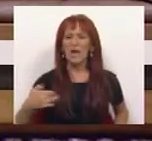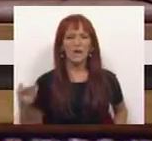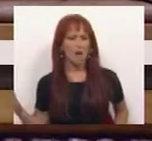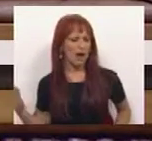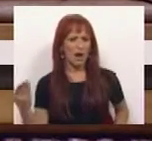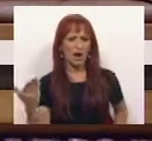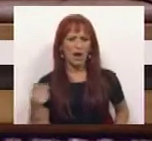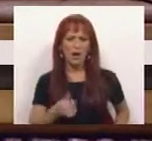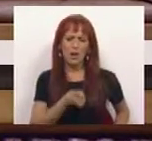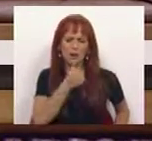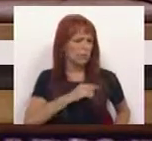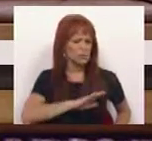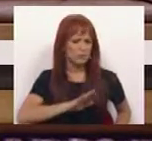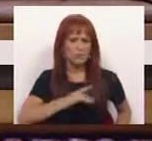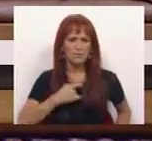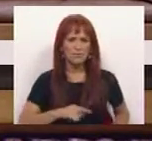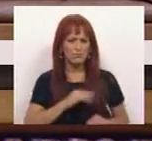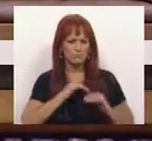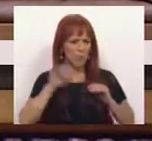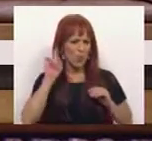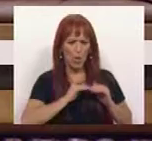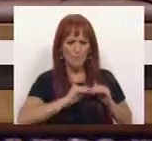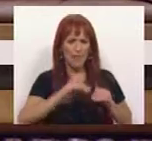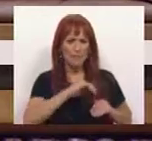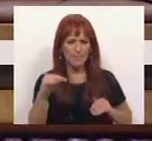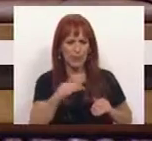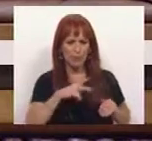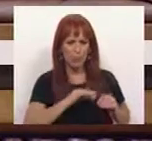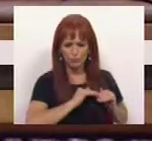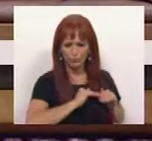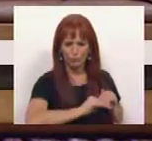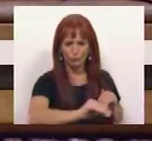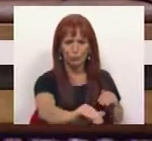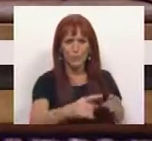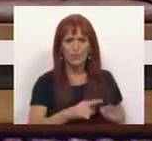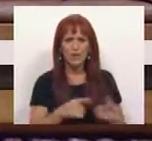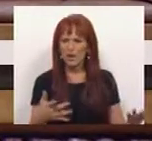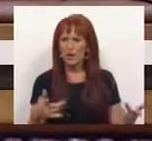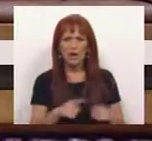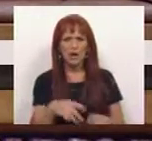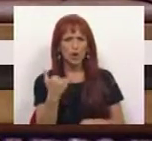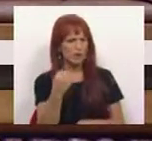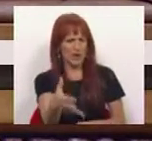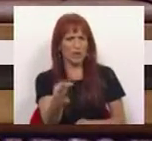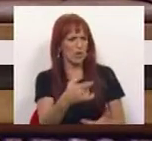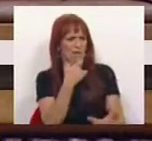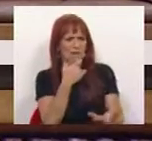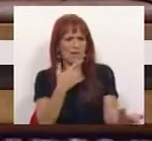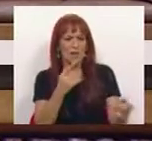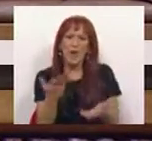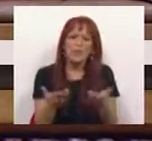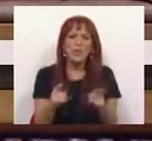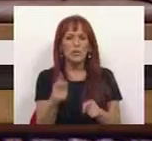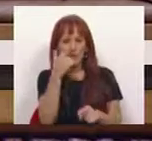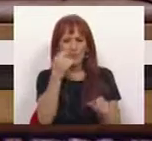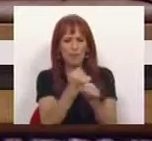CDS decretou pura e simplesmente o congelamento do valor do salário mínimo nacional e só em 2014 e por pressão